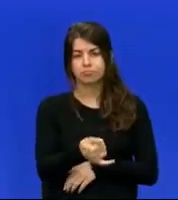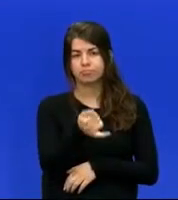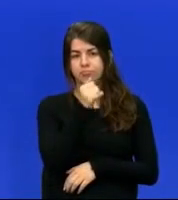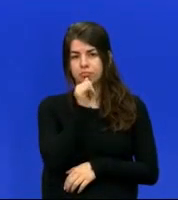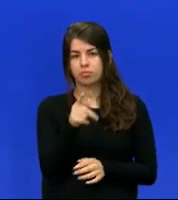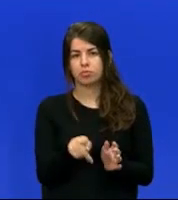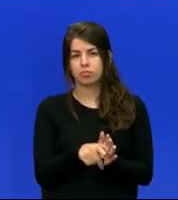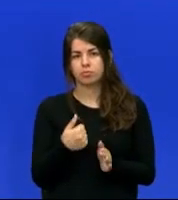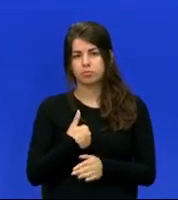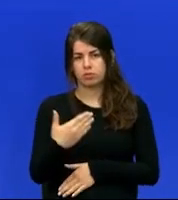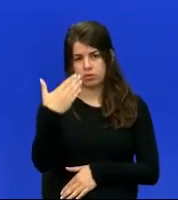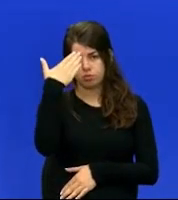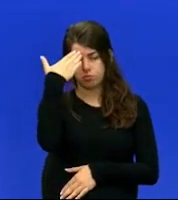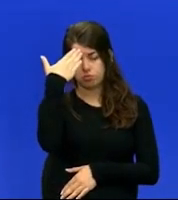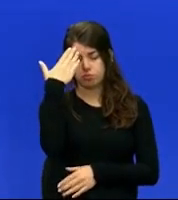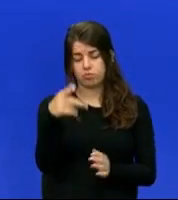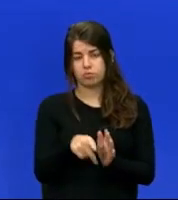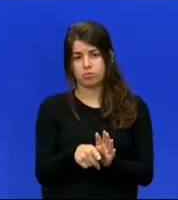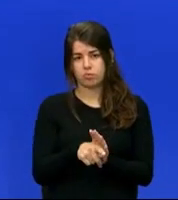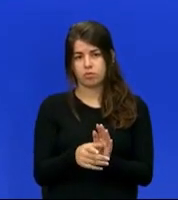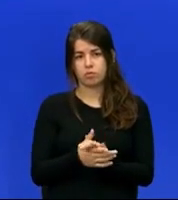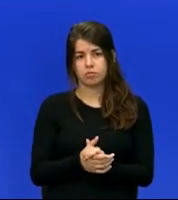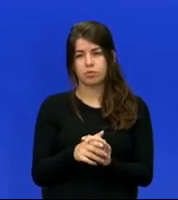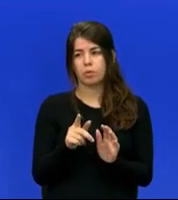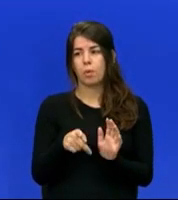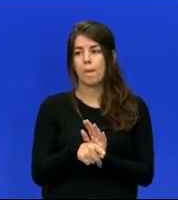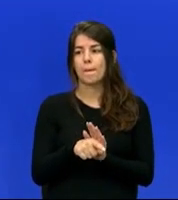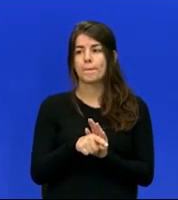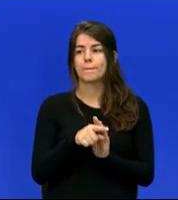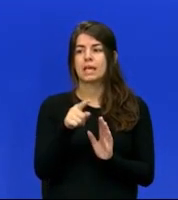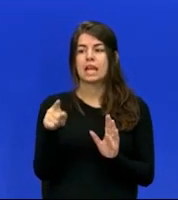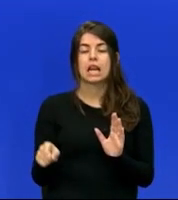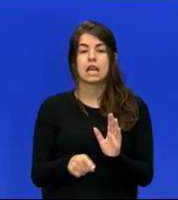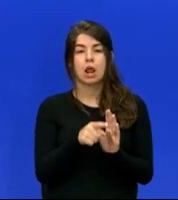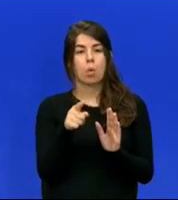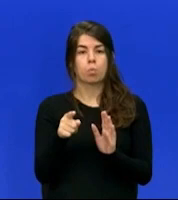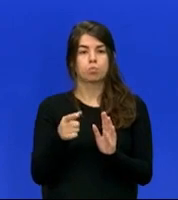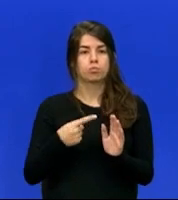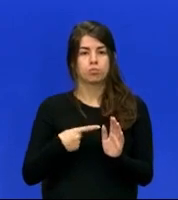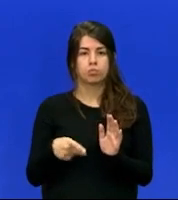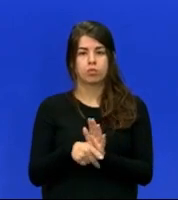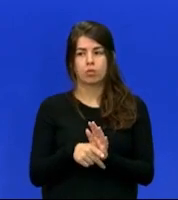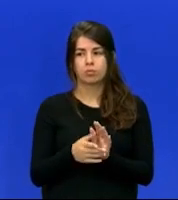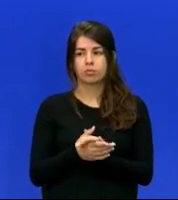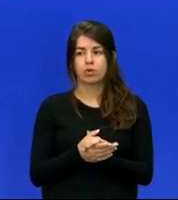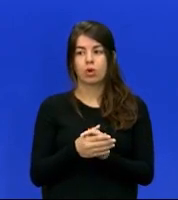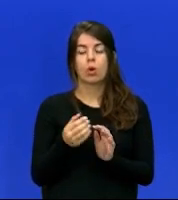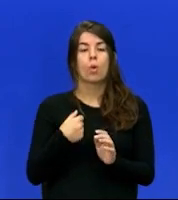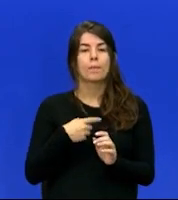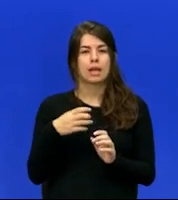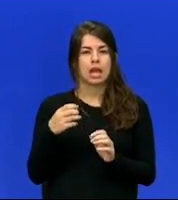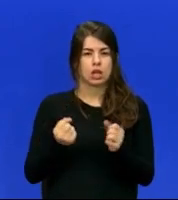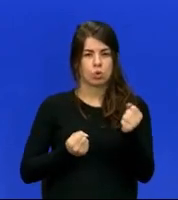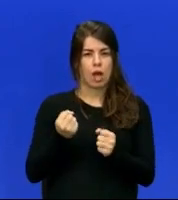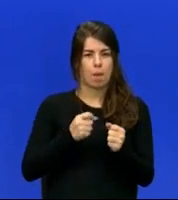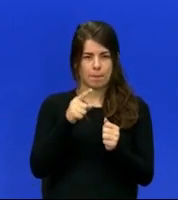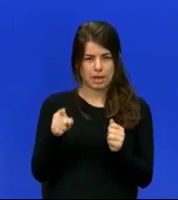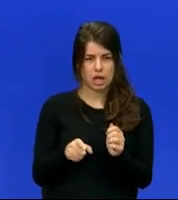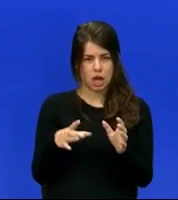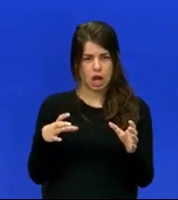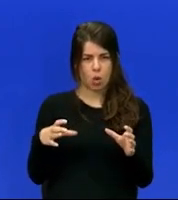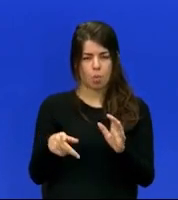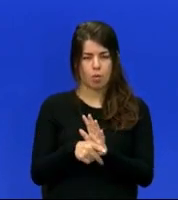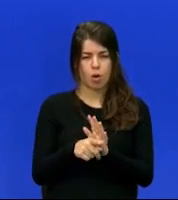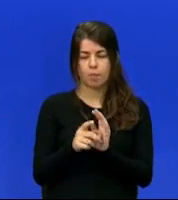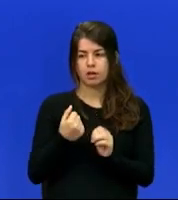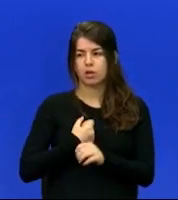suponha que saibamos que um determinado tipo de pneu dura, em média, 42.000 quilômetros, com